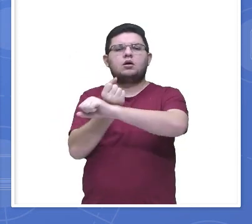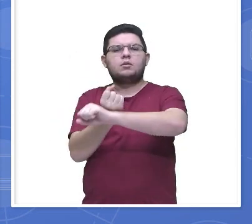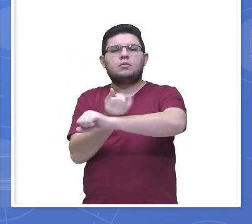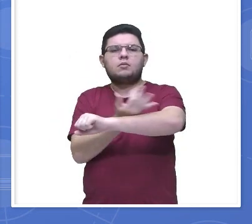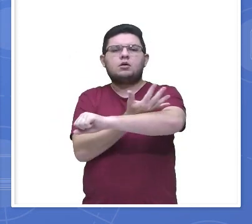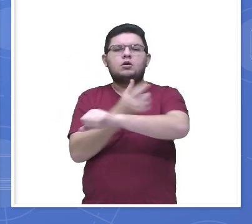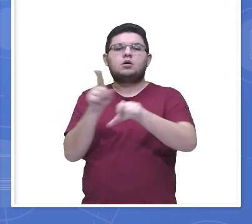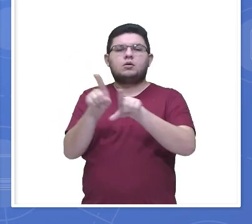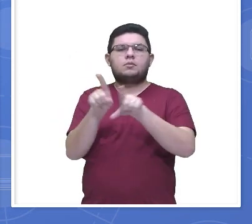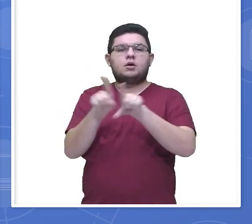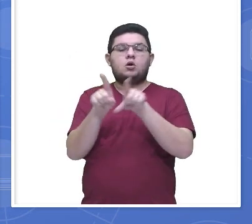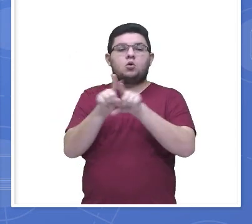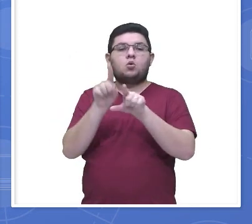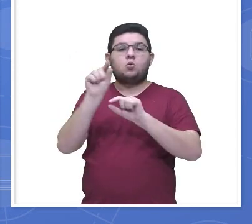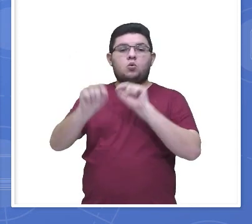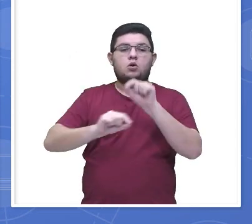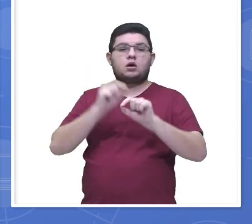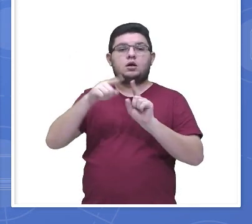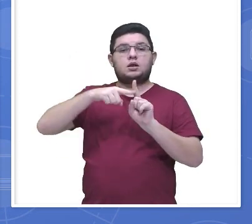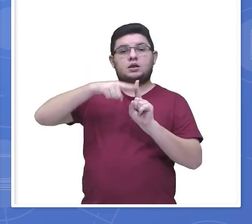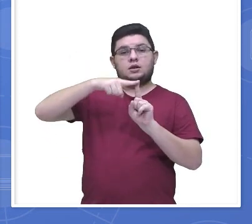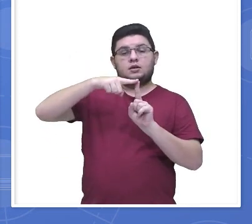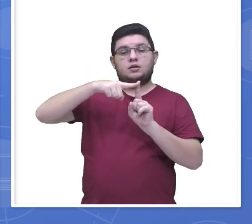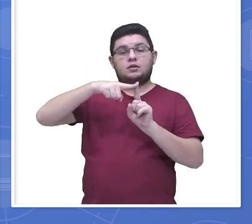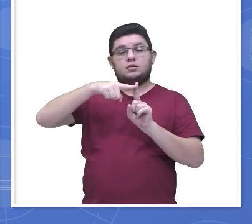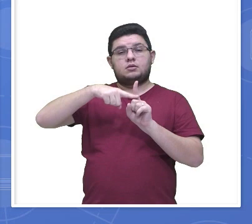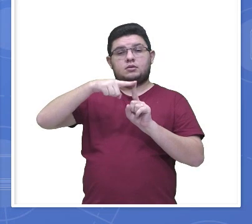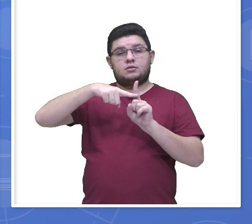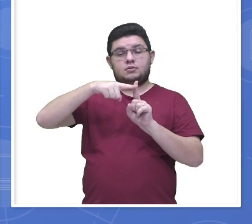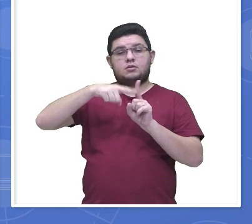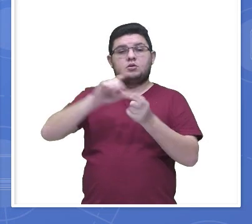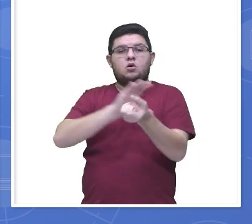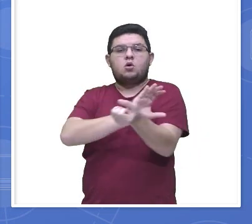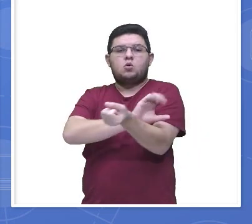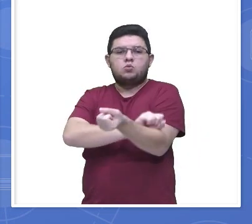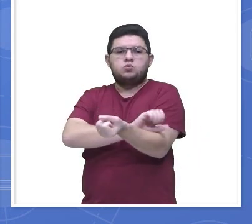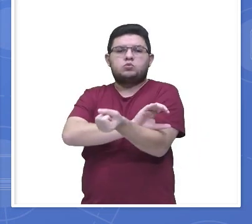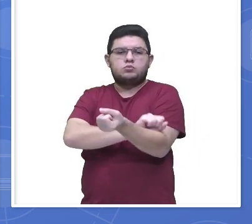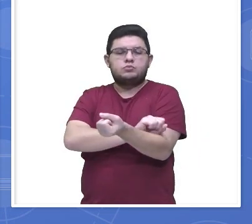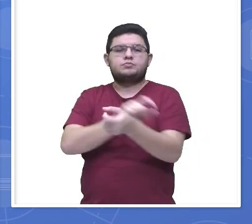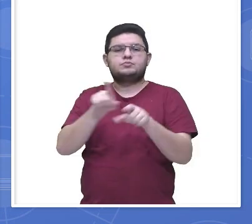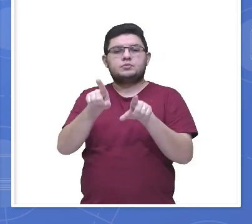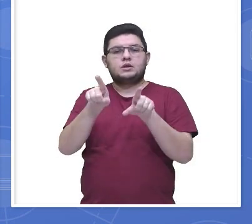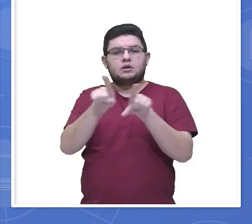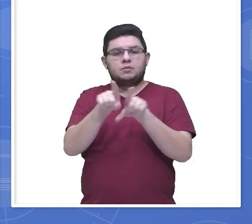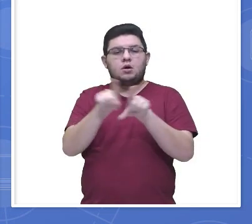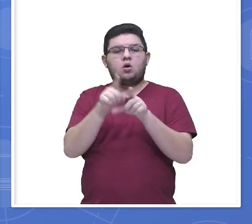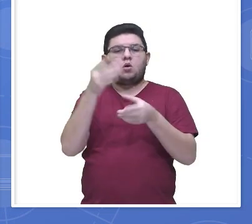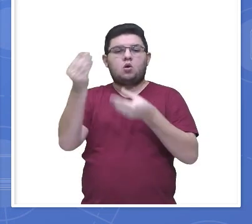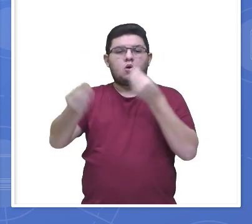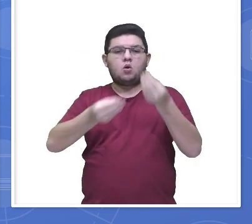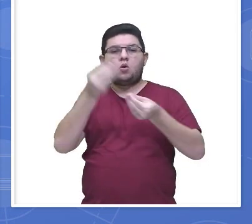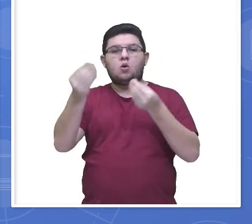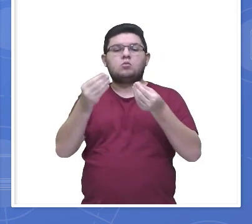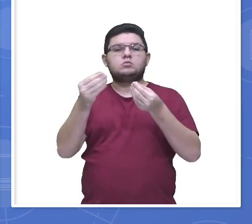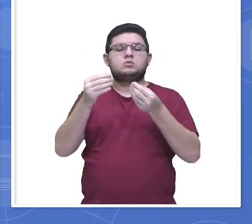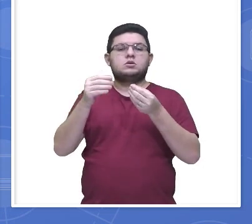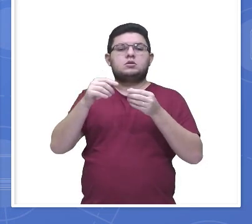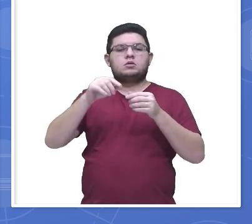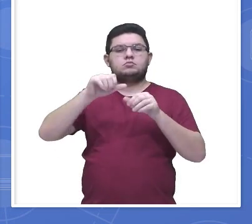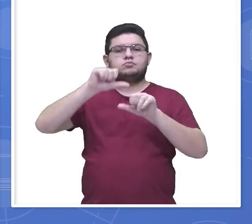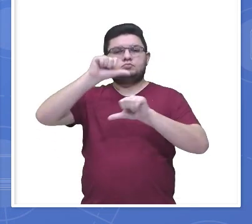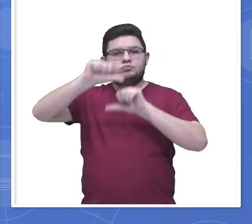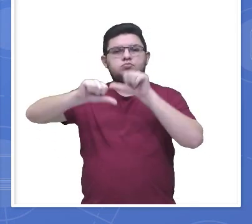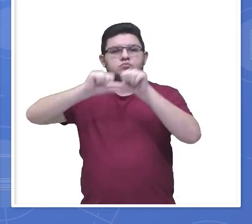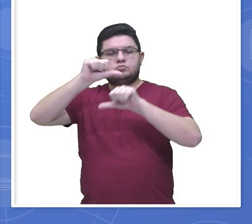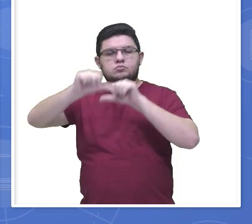corporal, pressão sanguínea, ciclo menstrual, comportamento sexual e sensações como fome, sede e